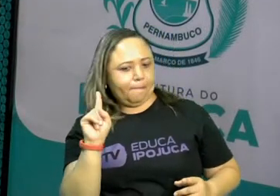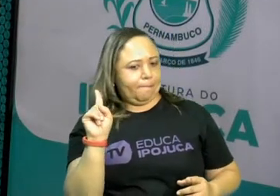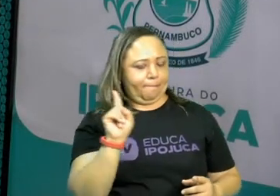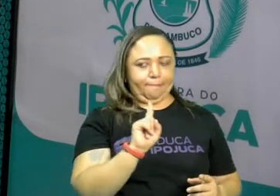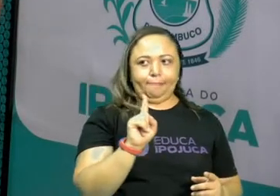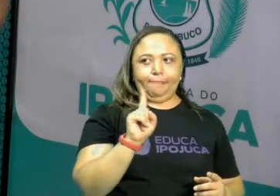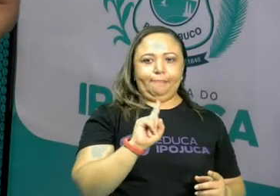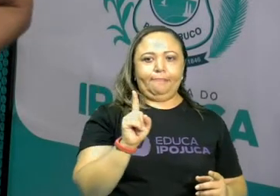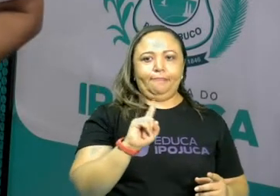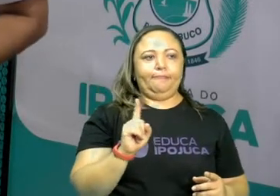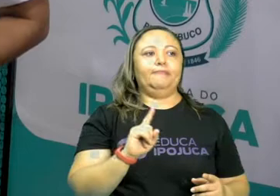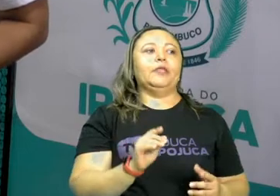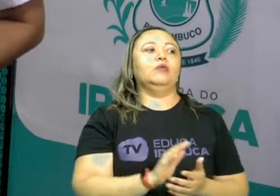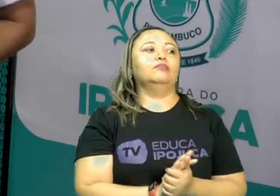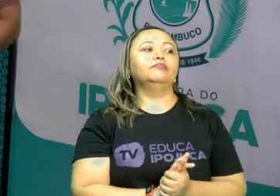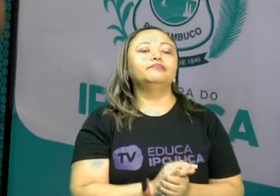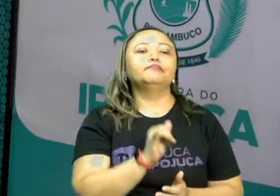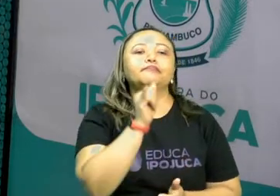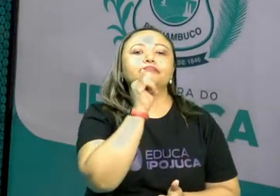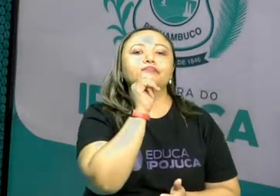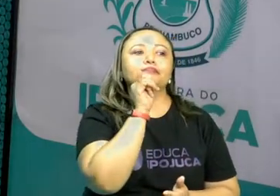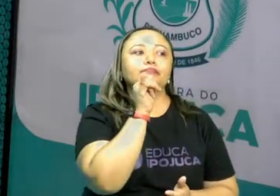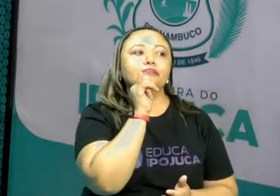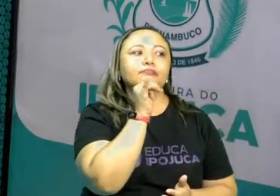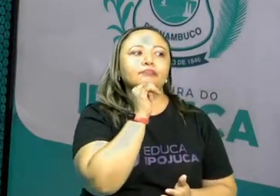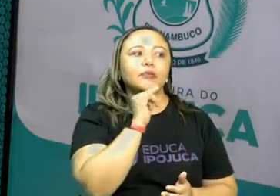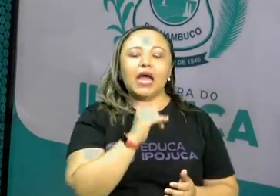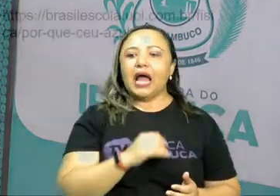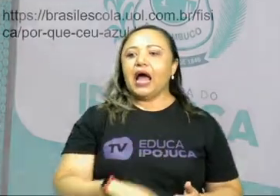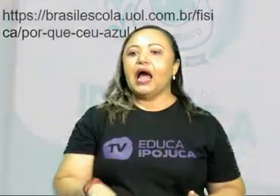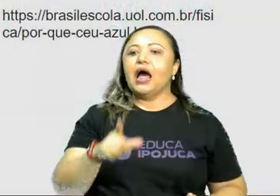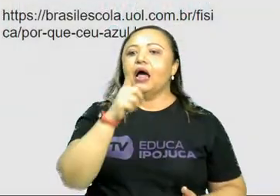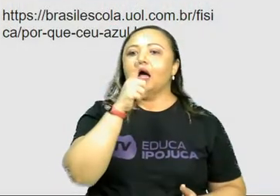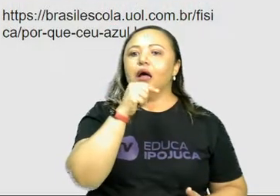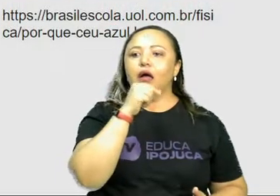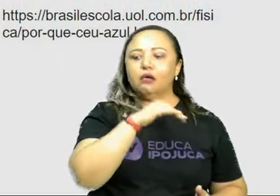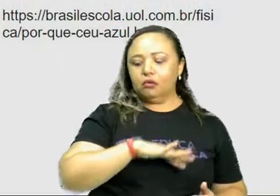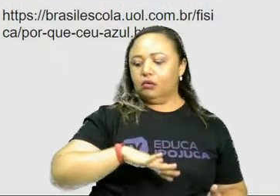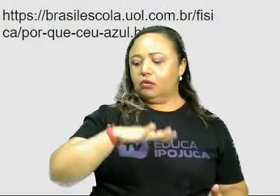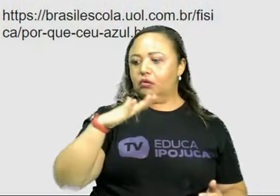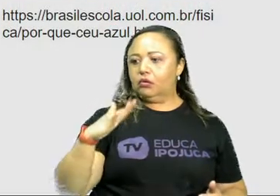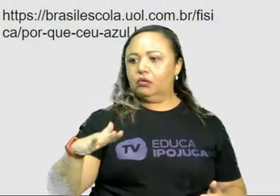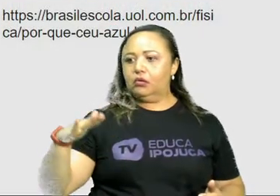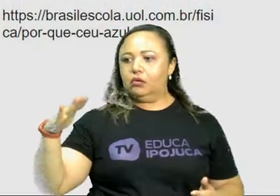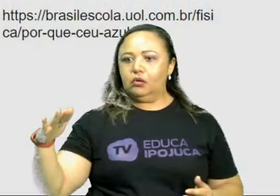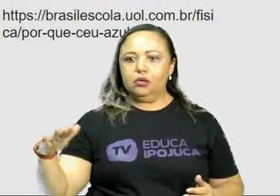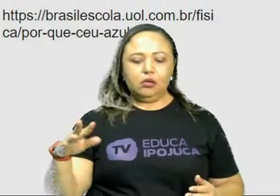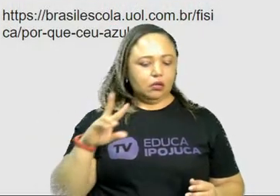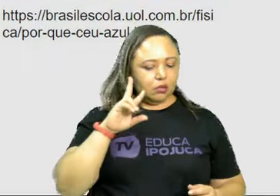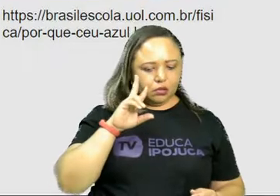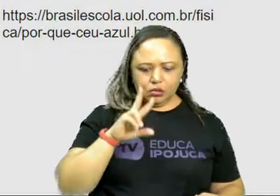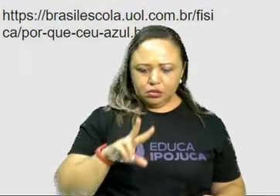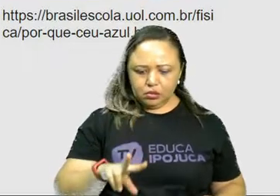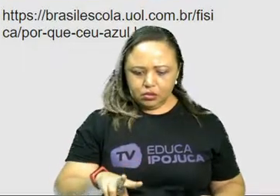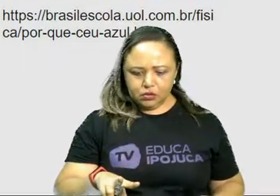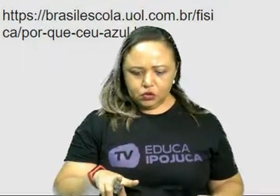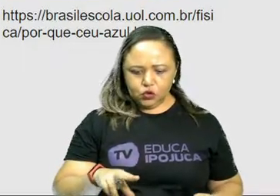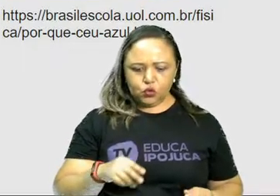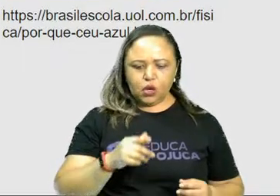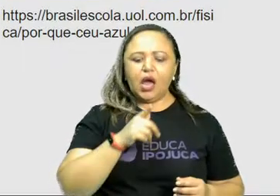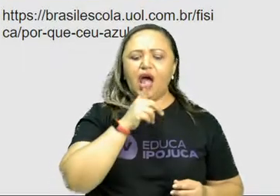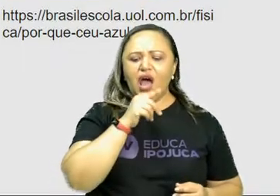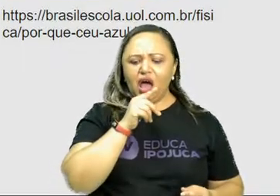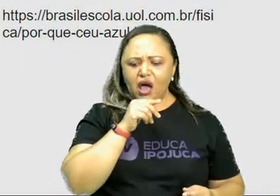a gente vai ver alguns exemplos. Por exemplo, água do mar. A água do mar eu não consigo ver a